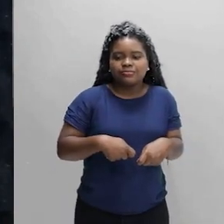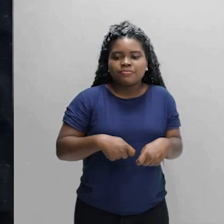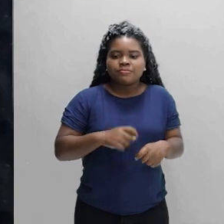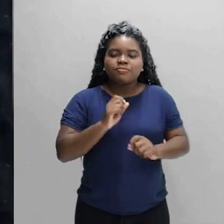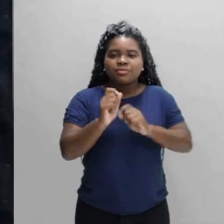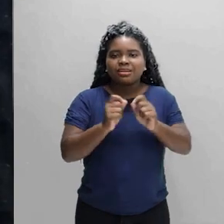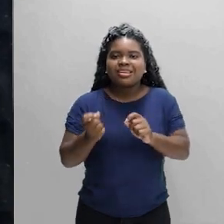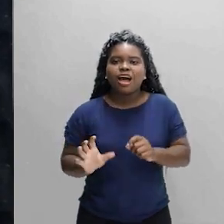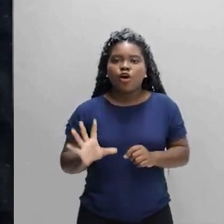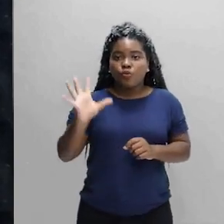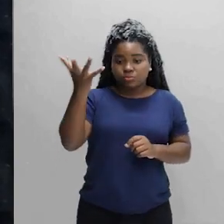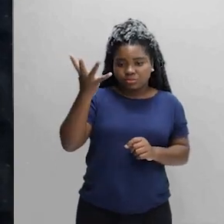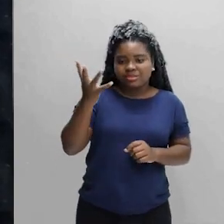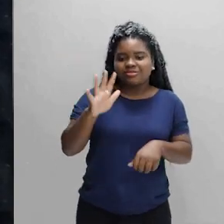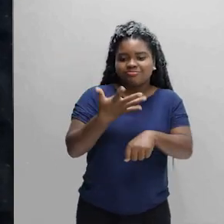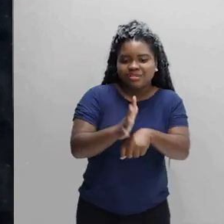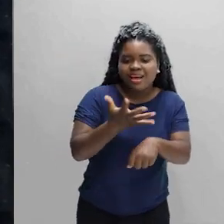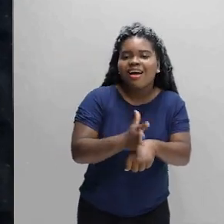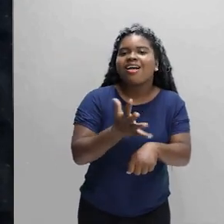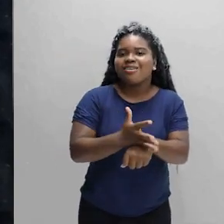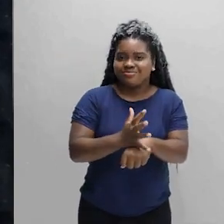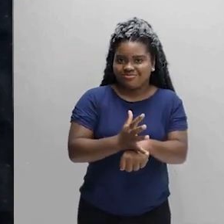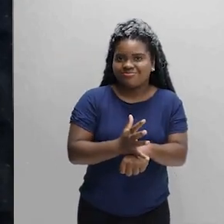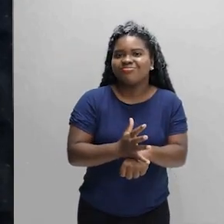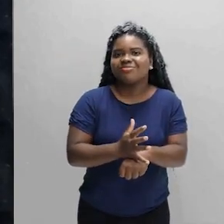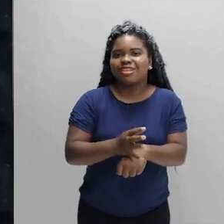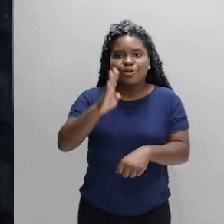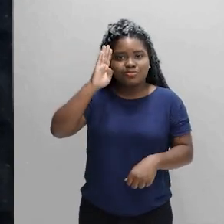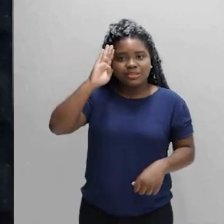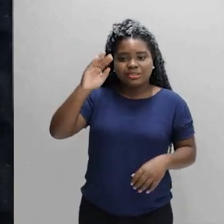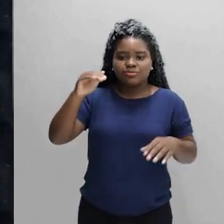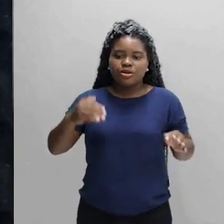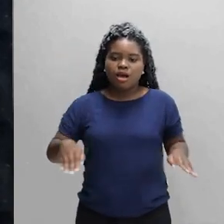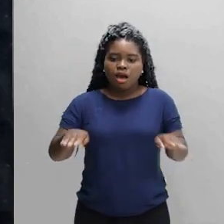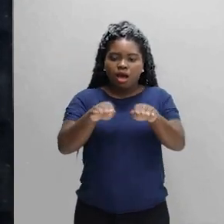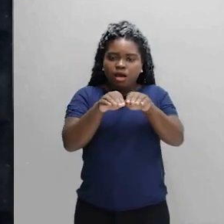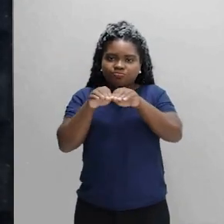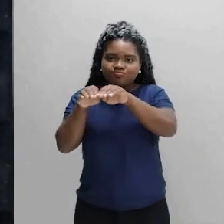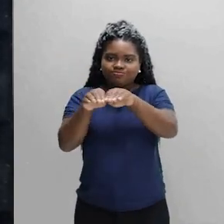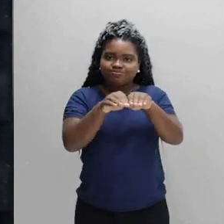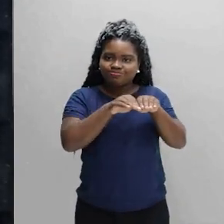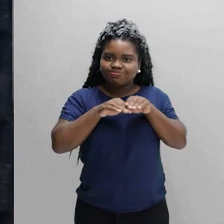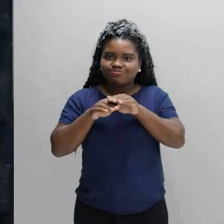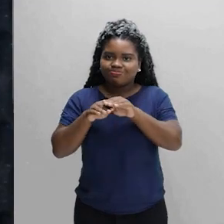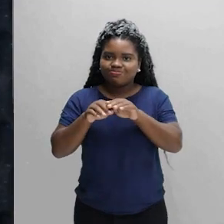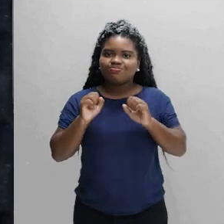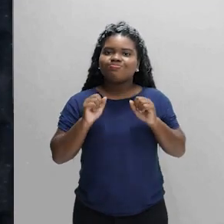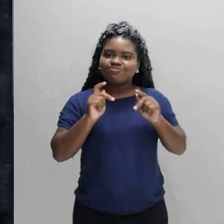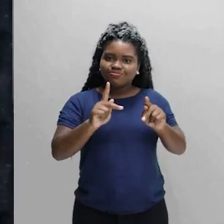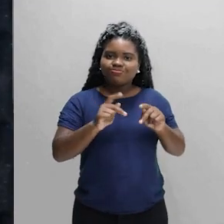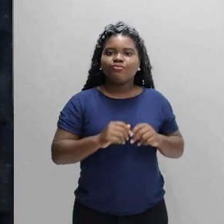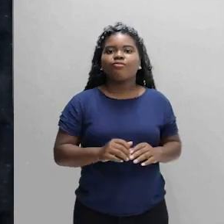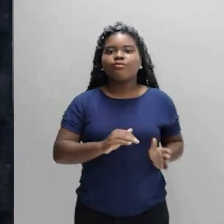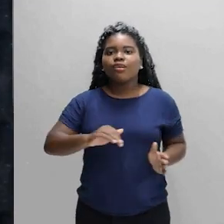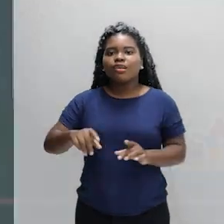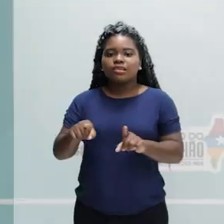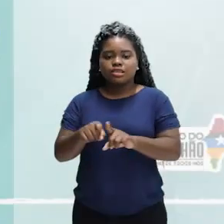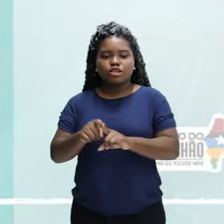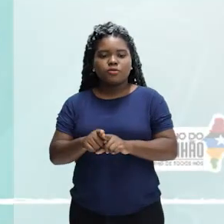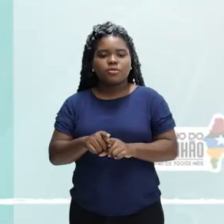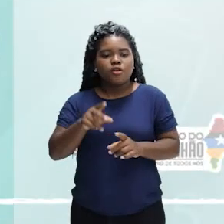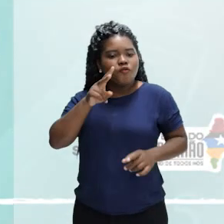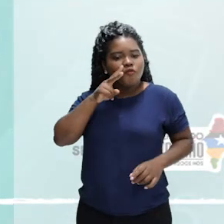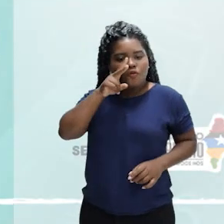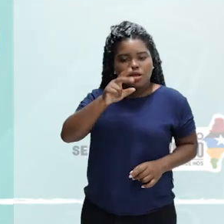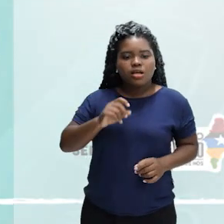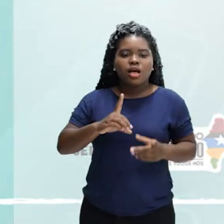de maneira prática, o princípio da igualdade, o princípio da isonomia. O fortalecimento da democracia